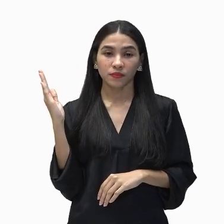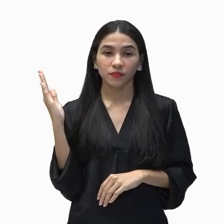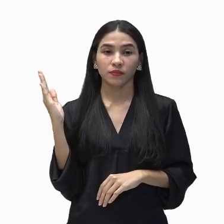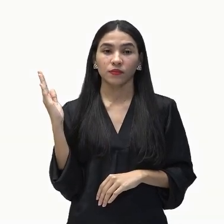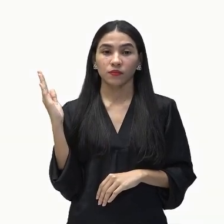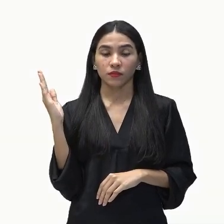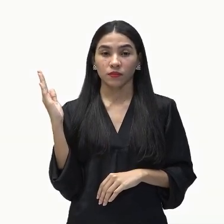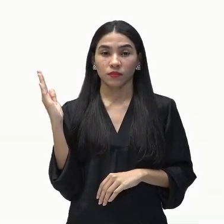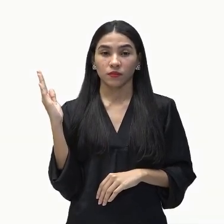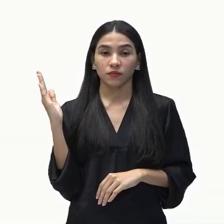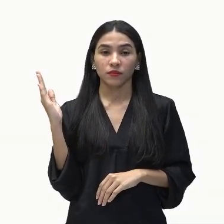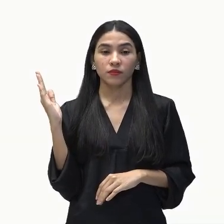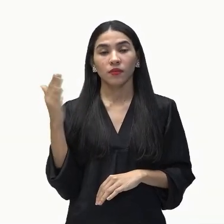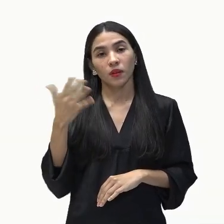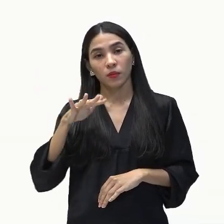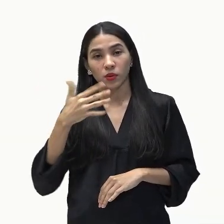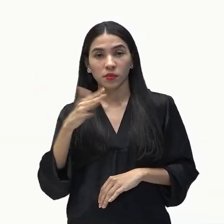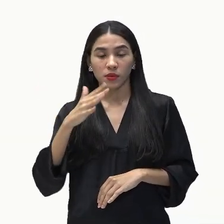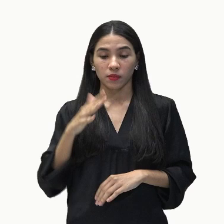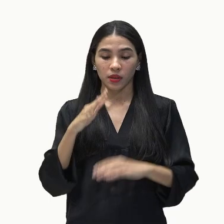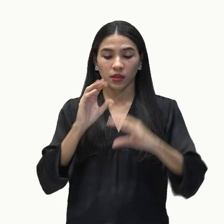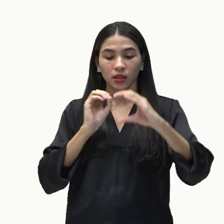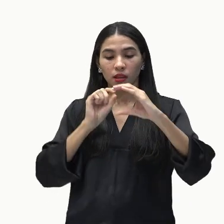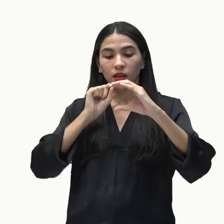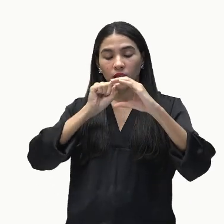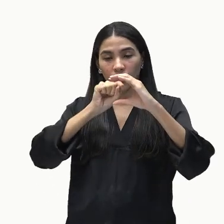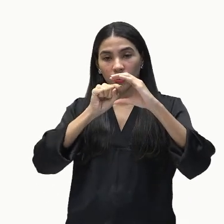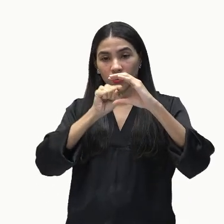vocês, aproximadamente no centro